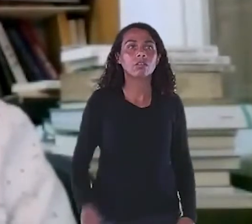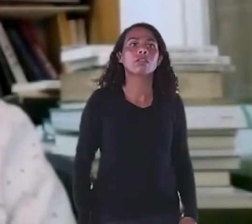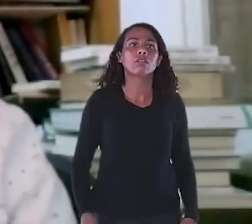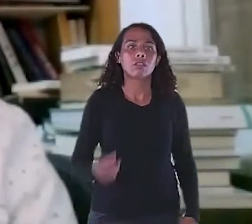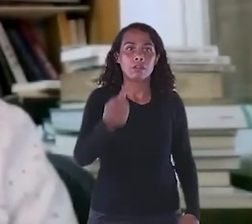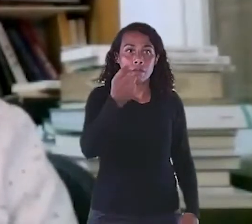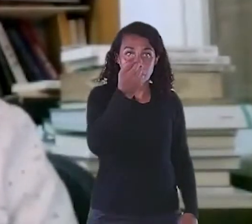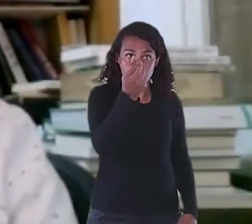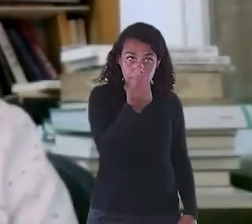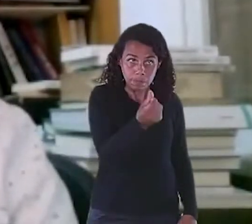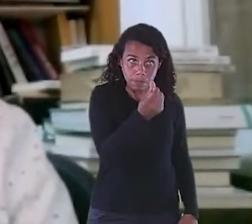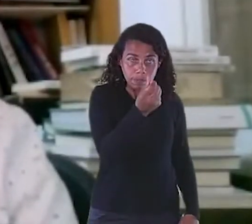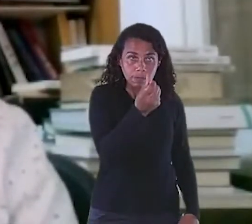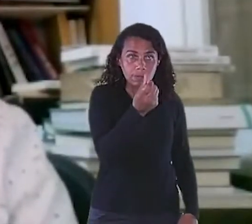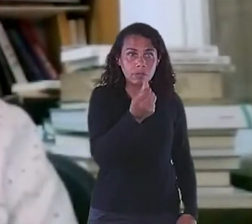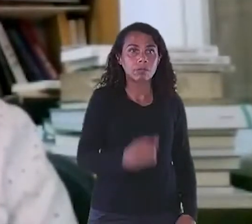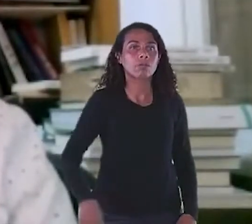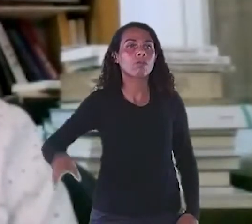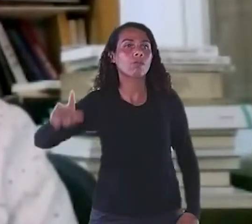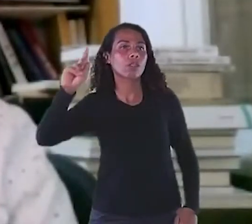bem posteriores.